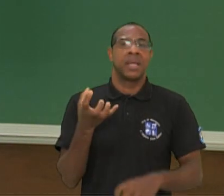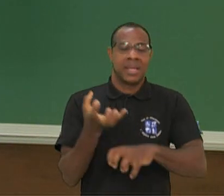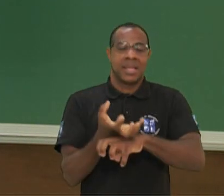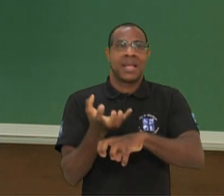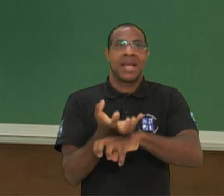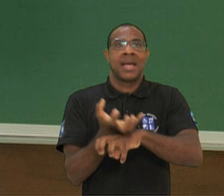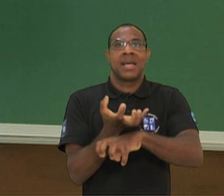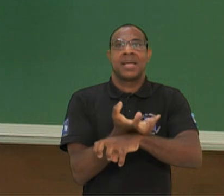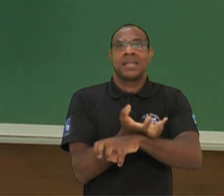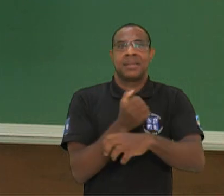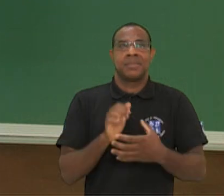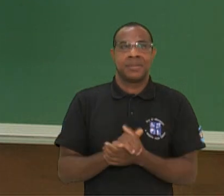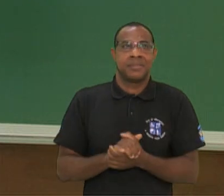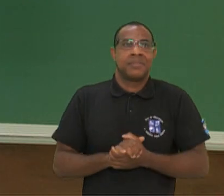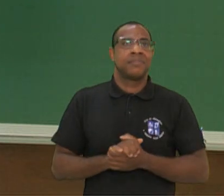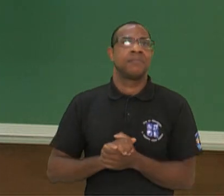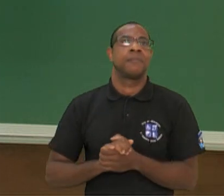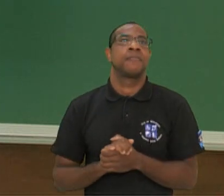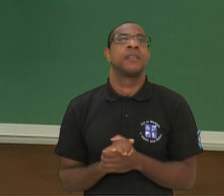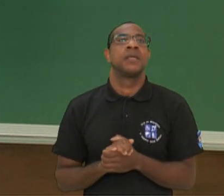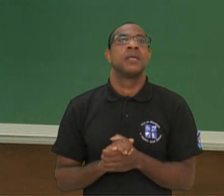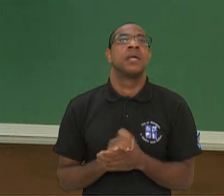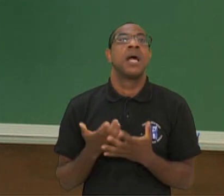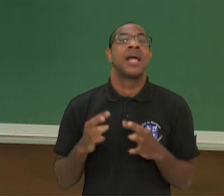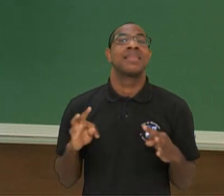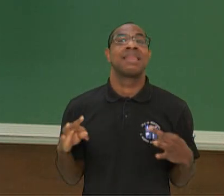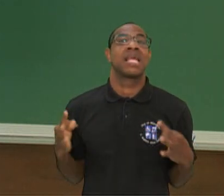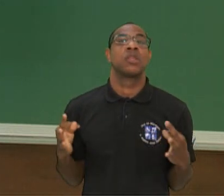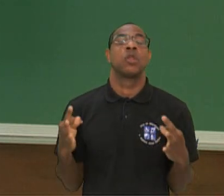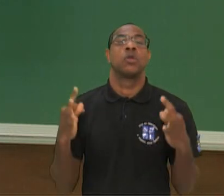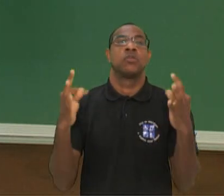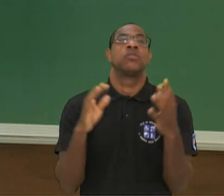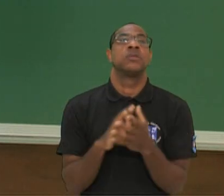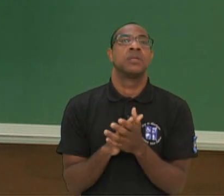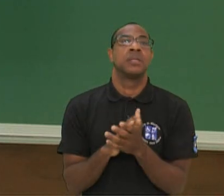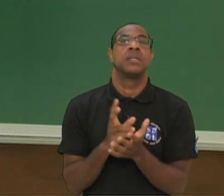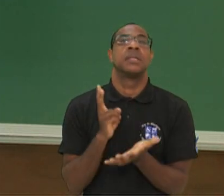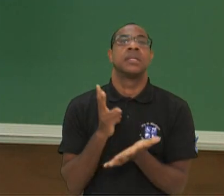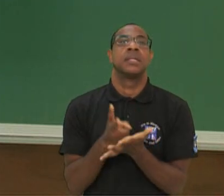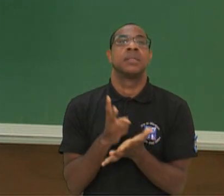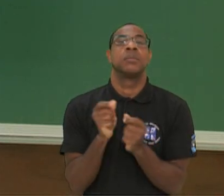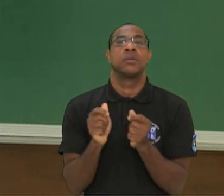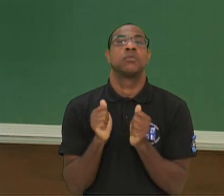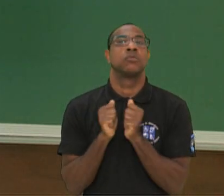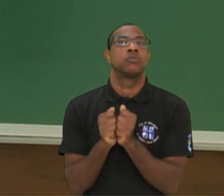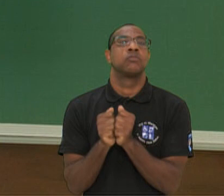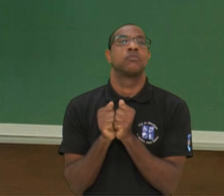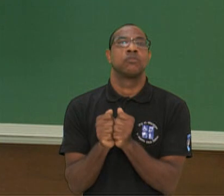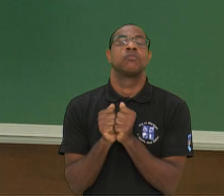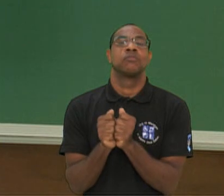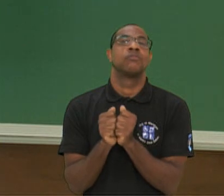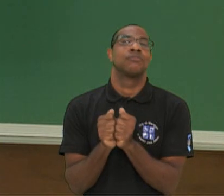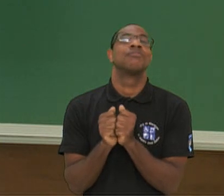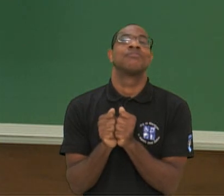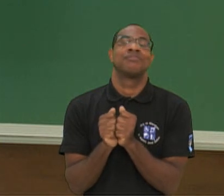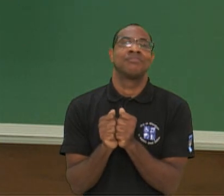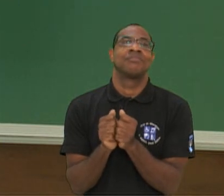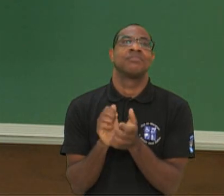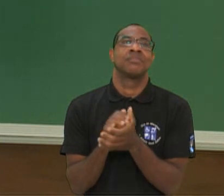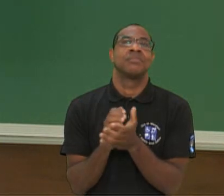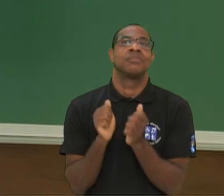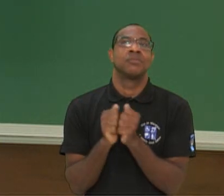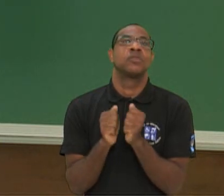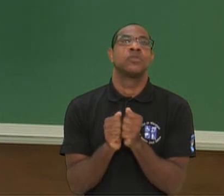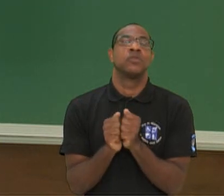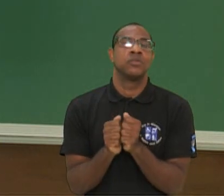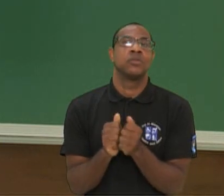grama. Bem, a tecnologia sempre esteve ao lado do tênis.